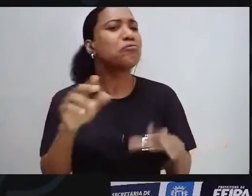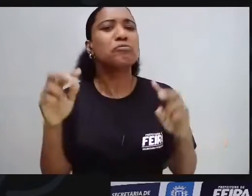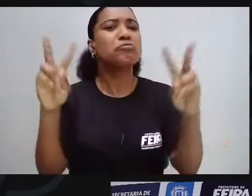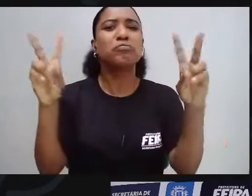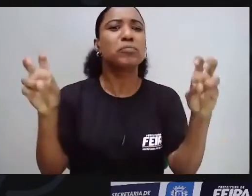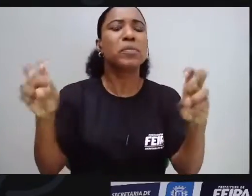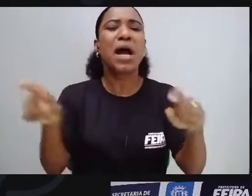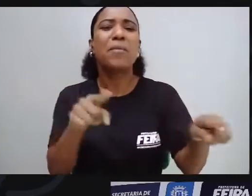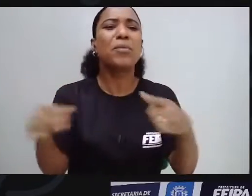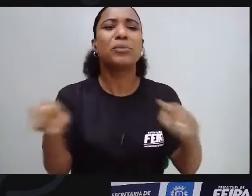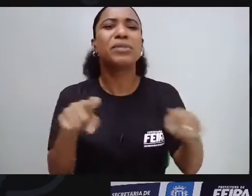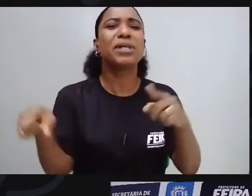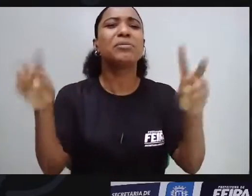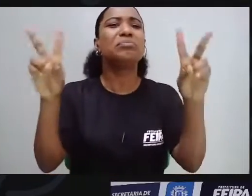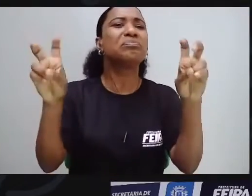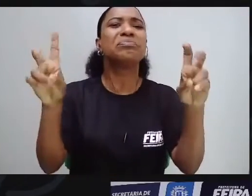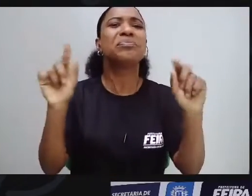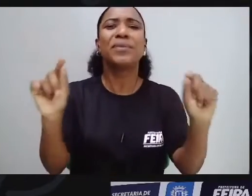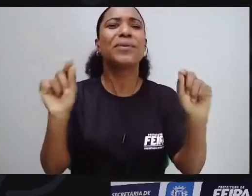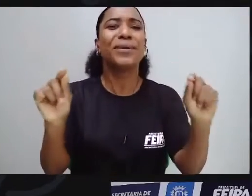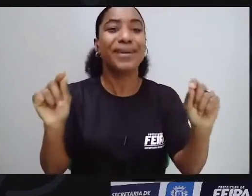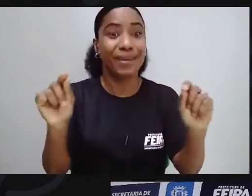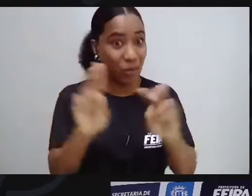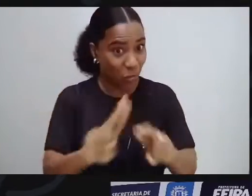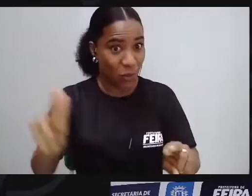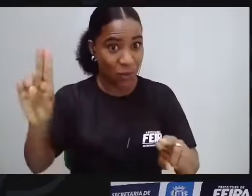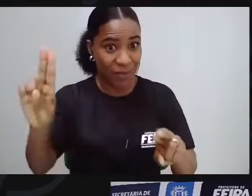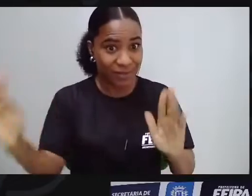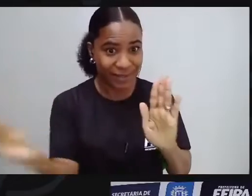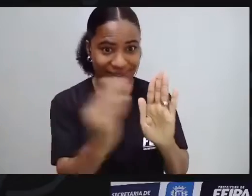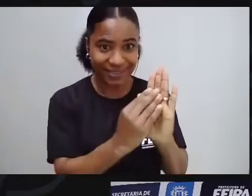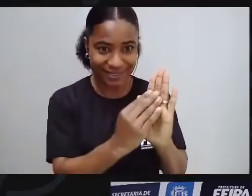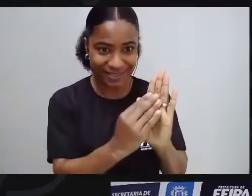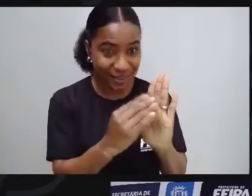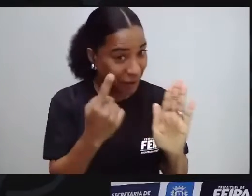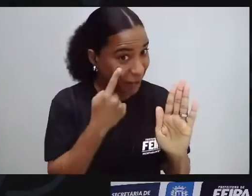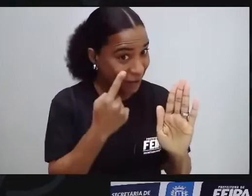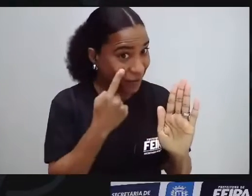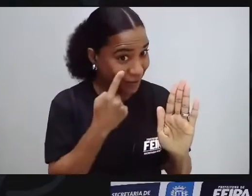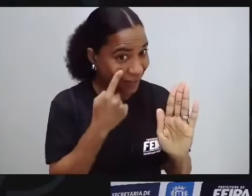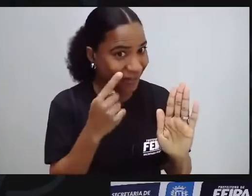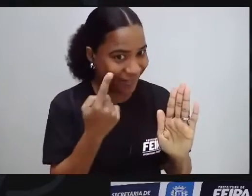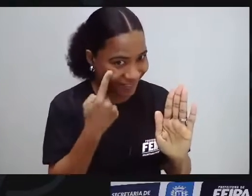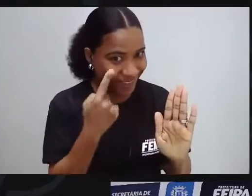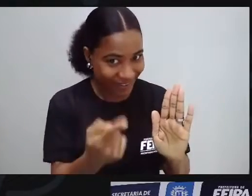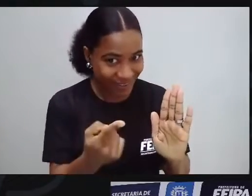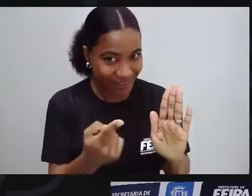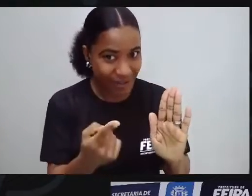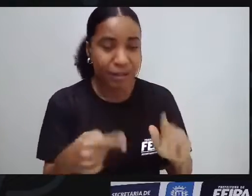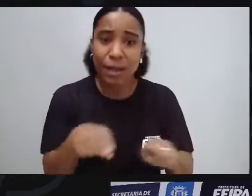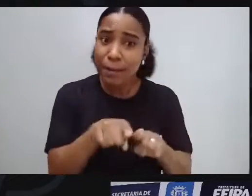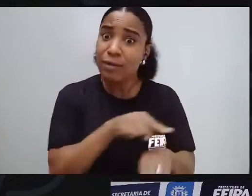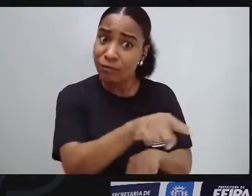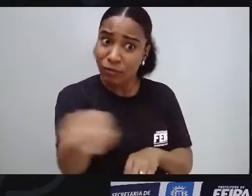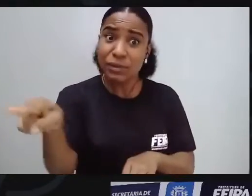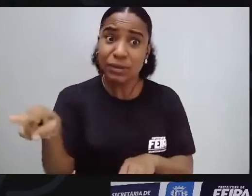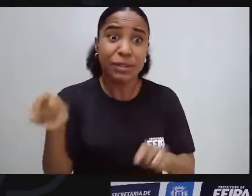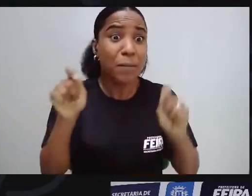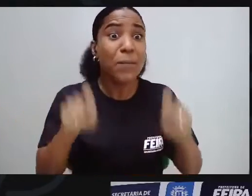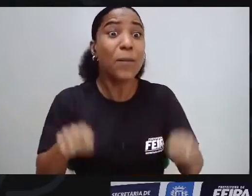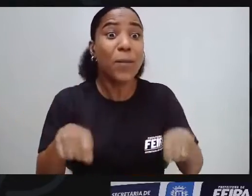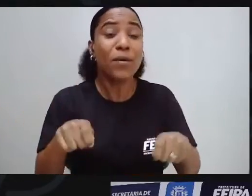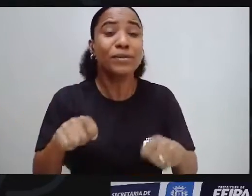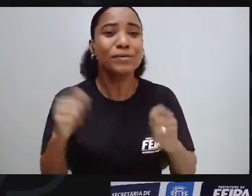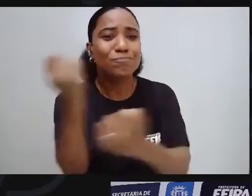música tá bom E também o outro desafio que eu vou fazer para vocês é que vocês cremoso e mande aqui